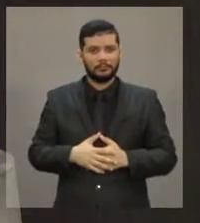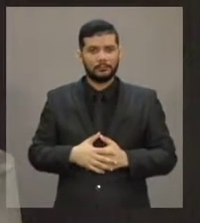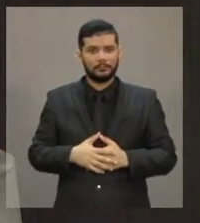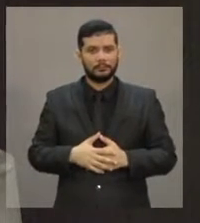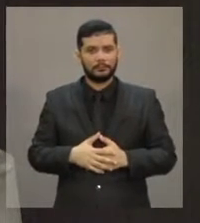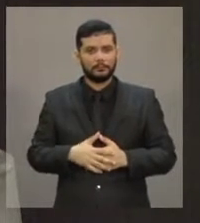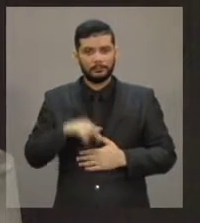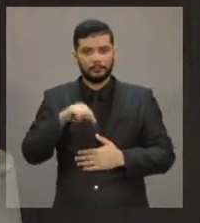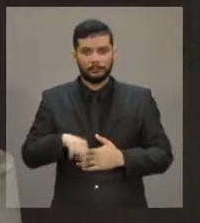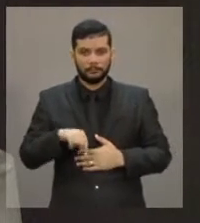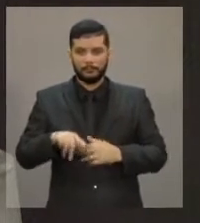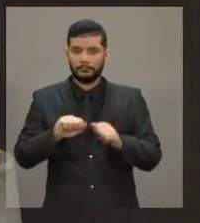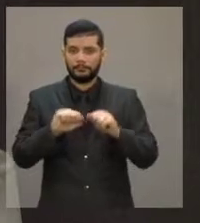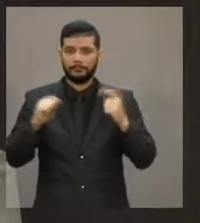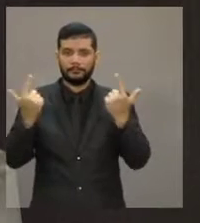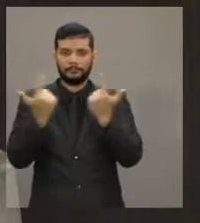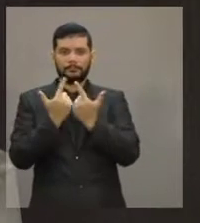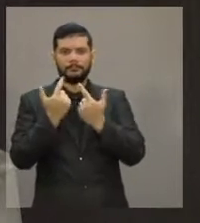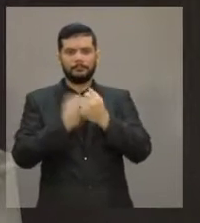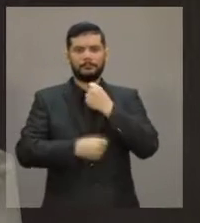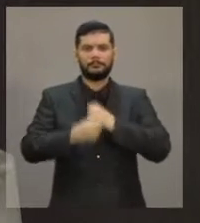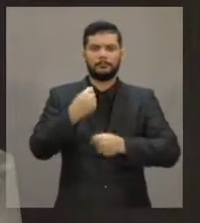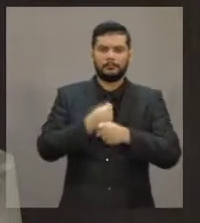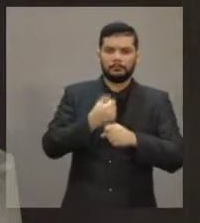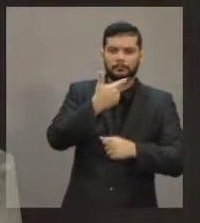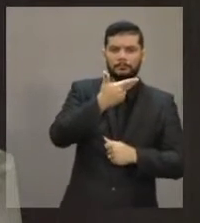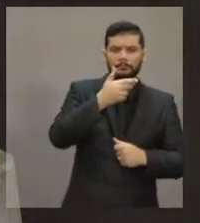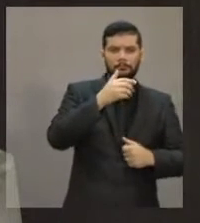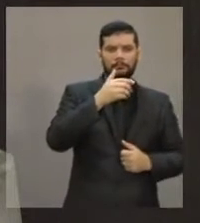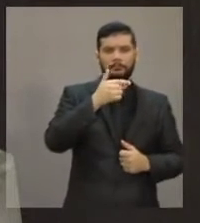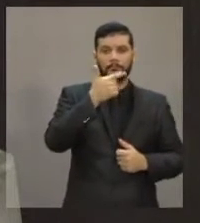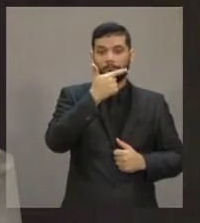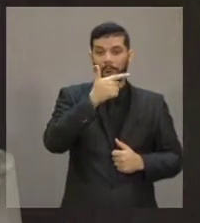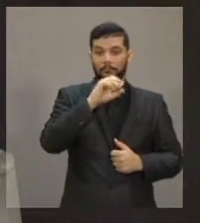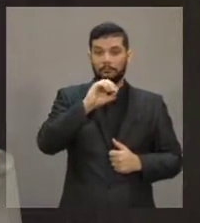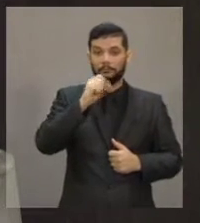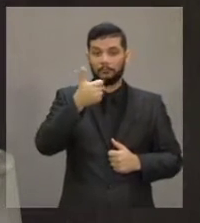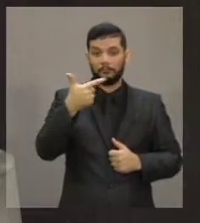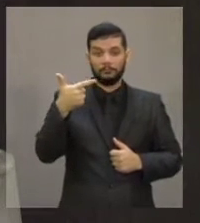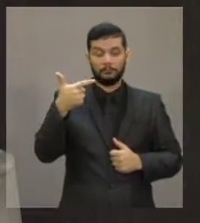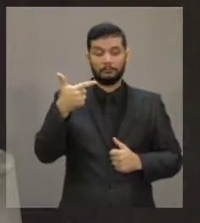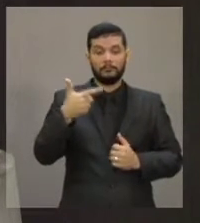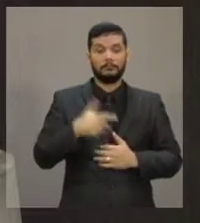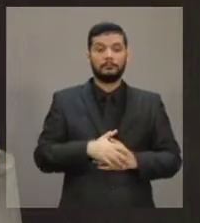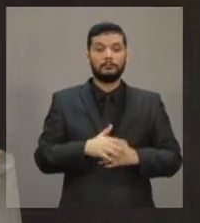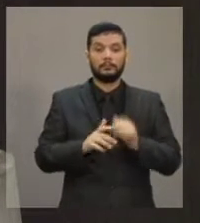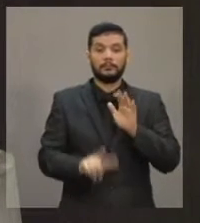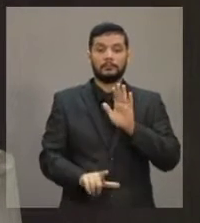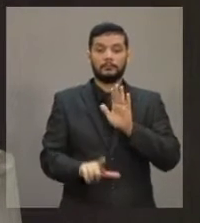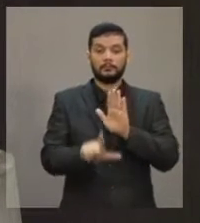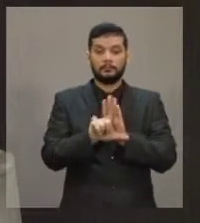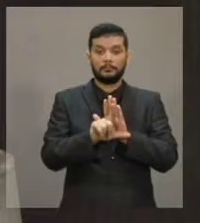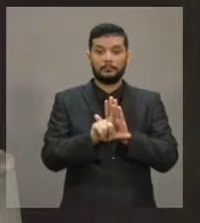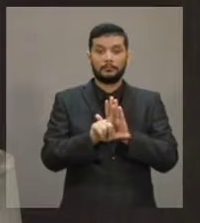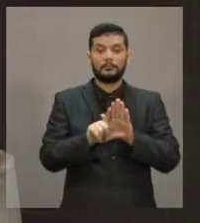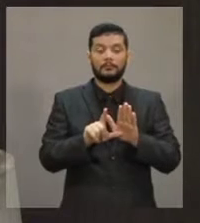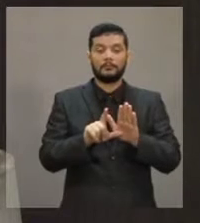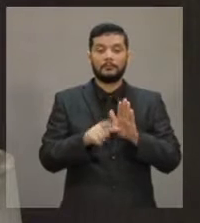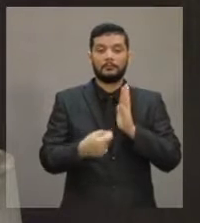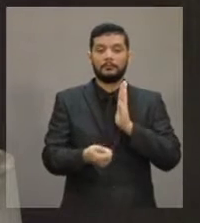Essa casa aprovou, em 2002, a lei 2002, há 17 anos atrás, a autoria do deputado João